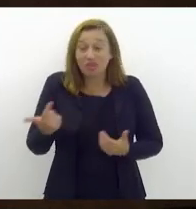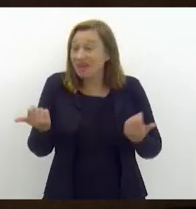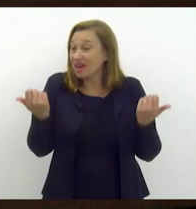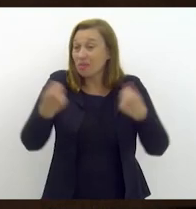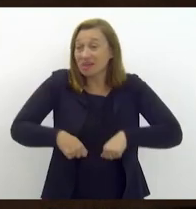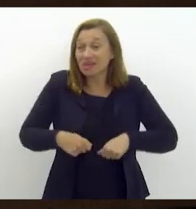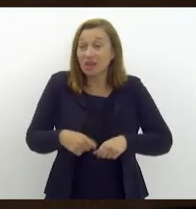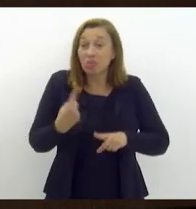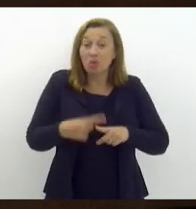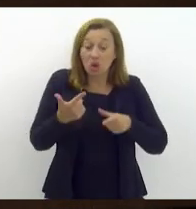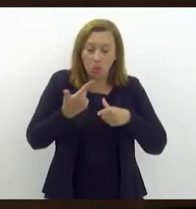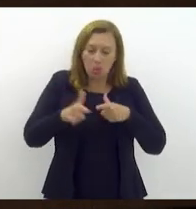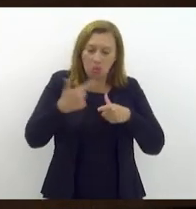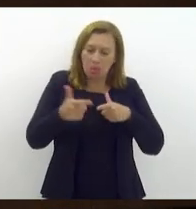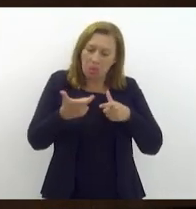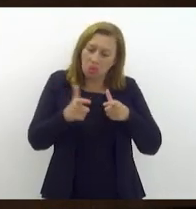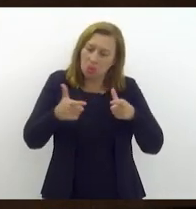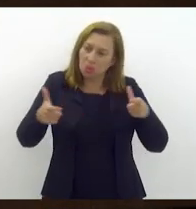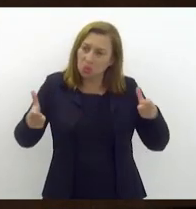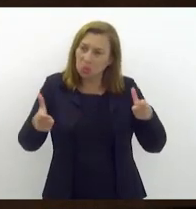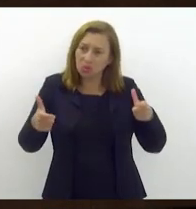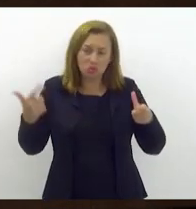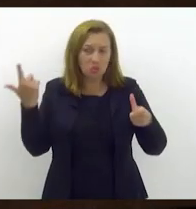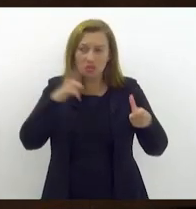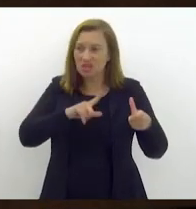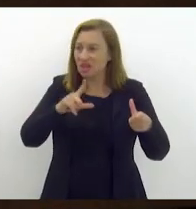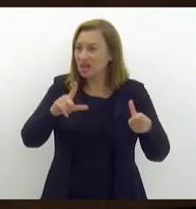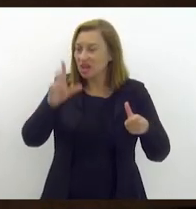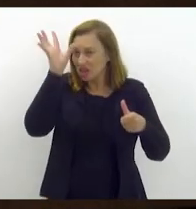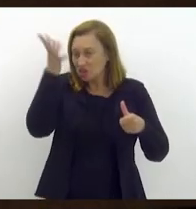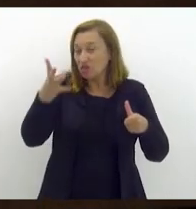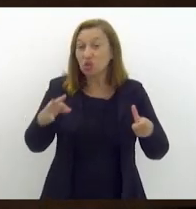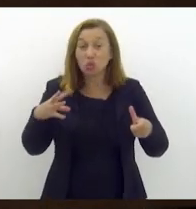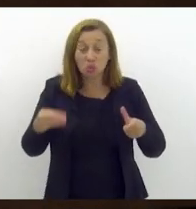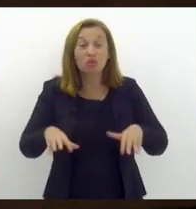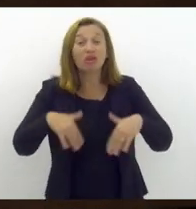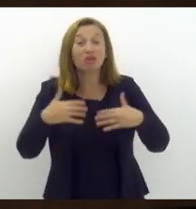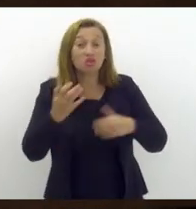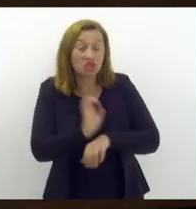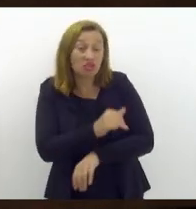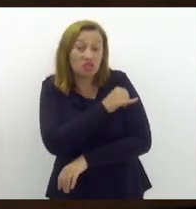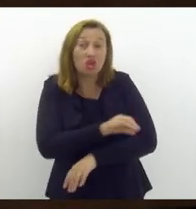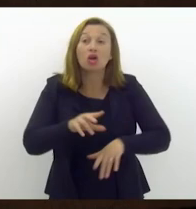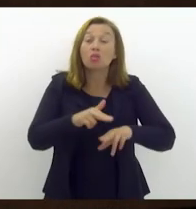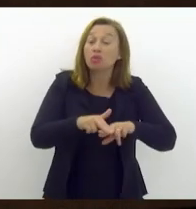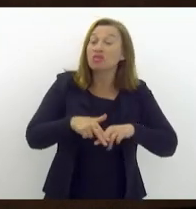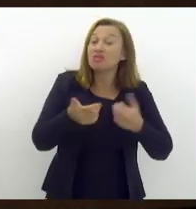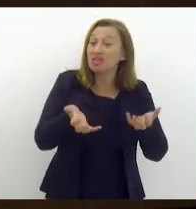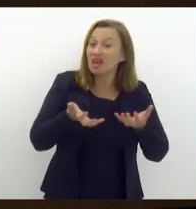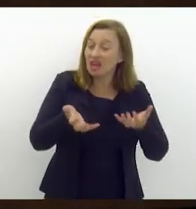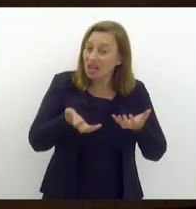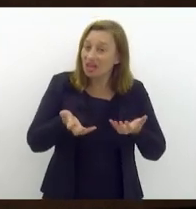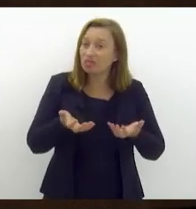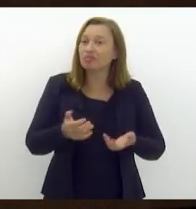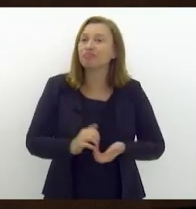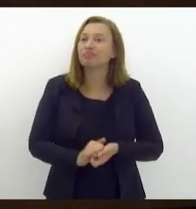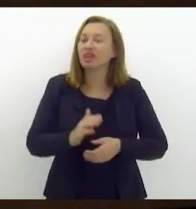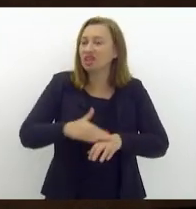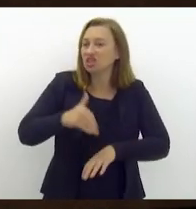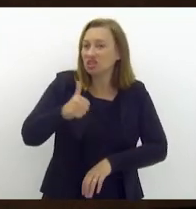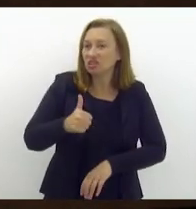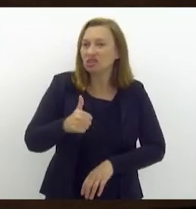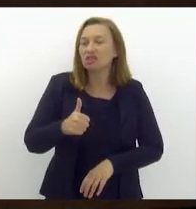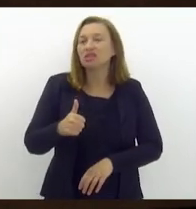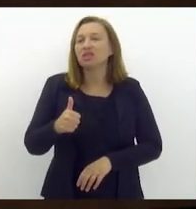do problema que é hoje isso no estado do Rio de Janeiro. Então, portanto, nós queremos dar uma dignidade a